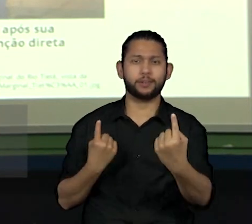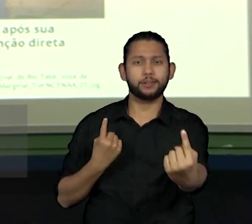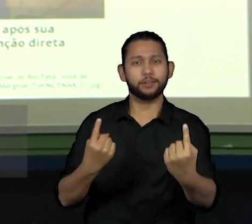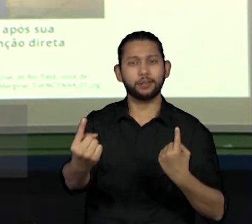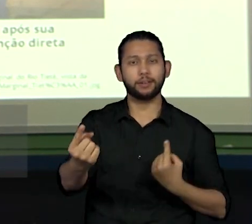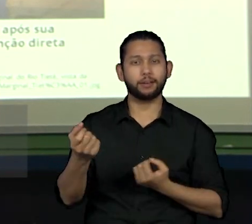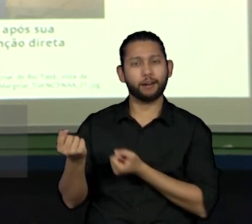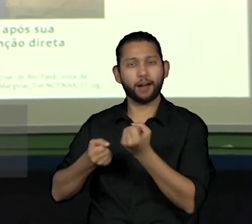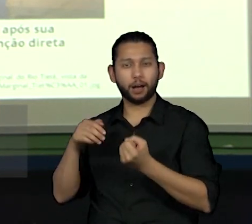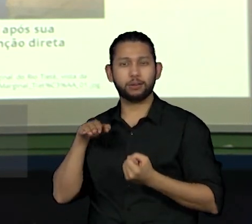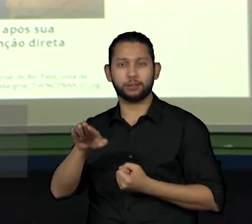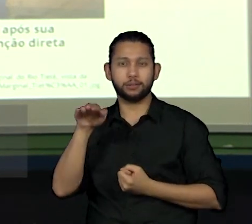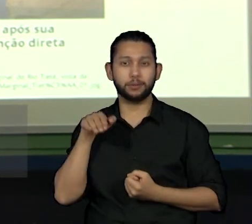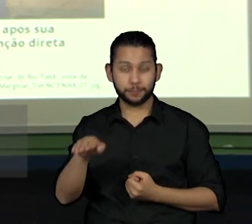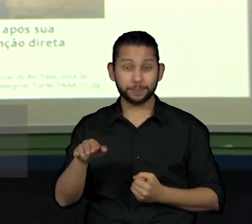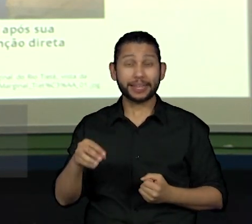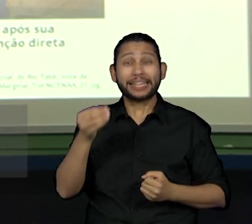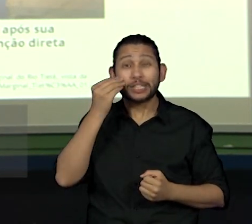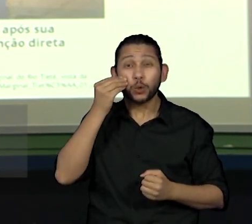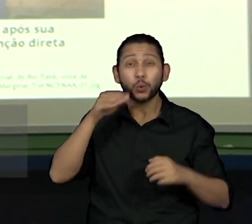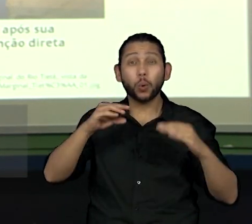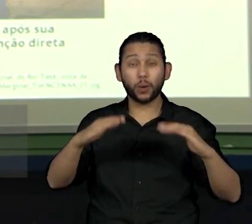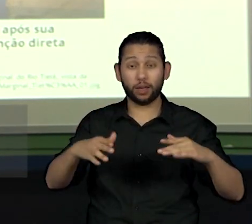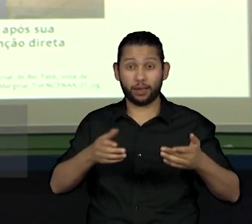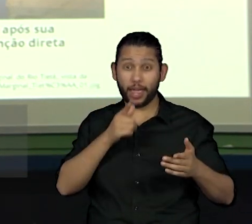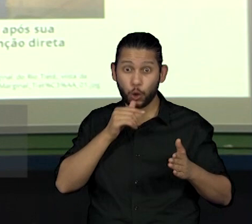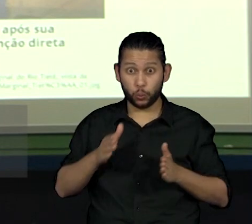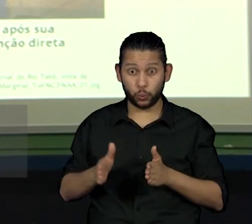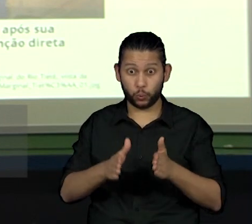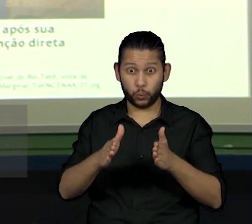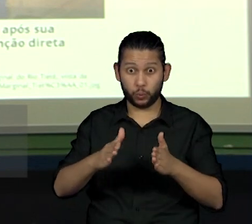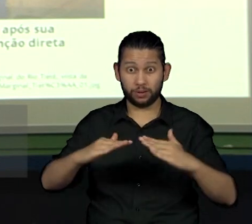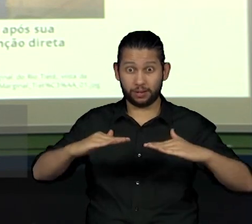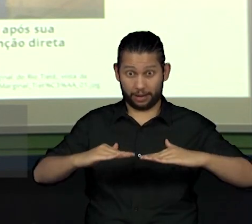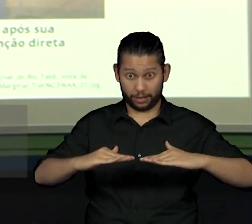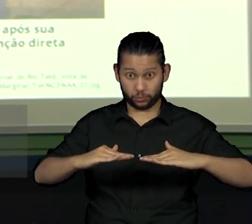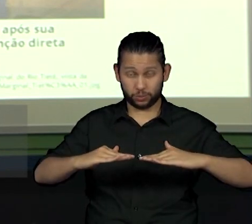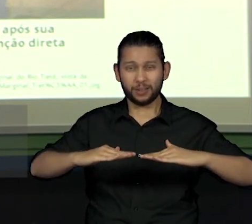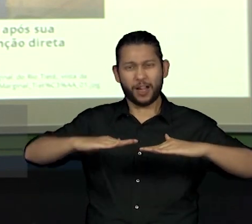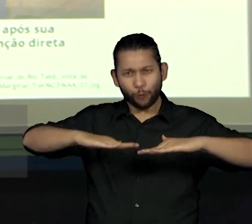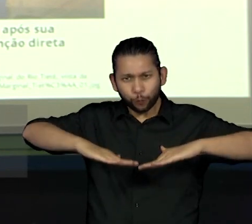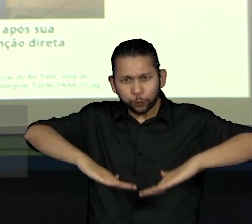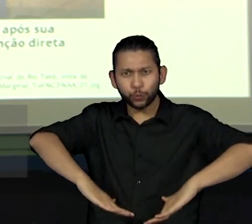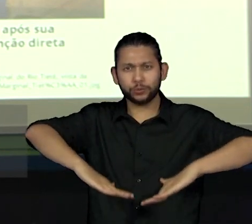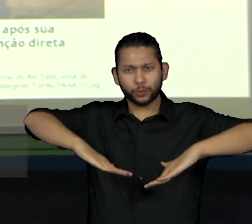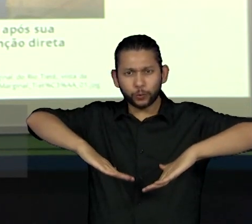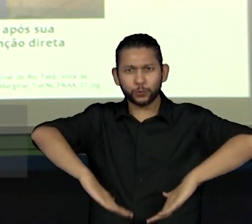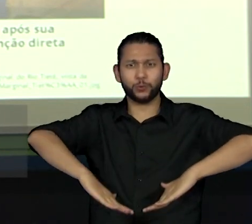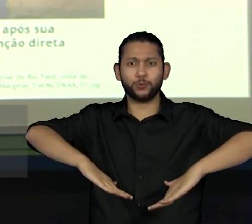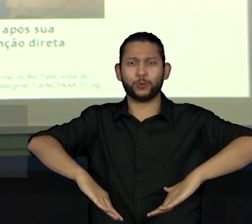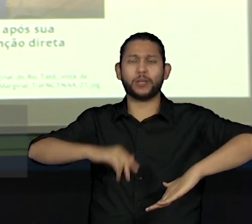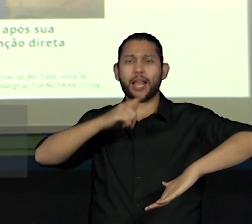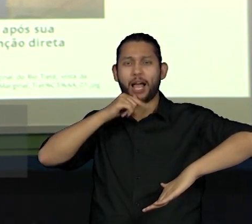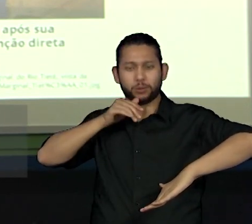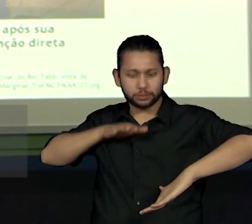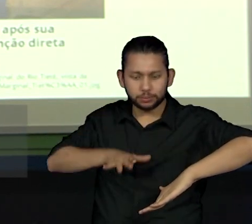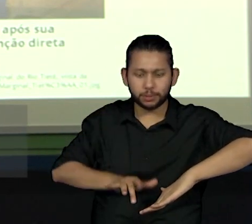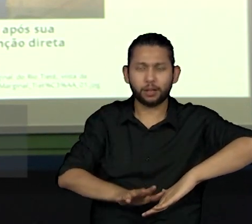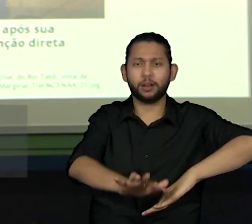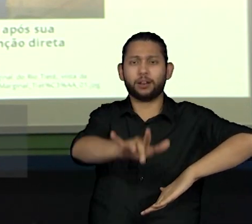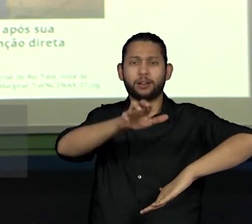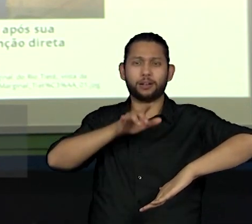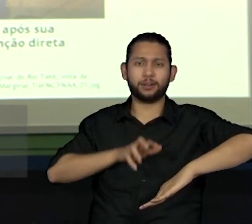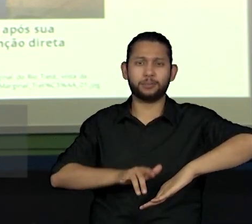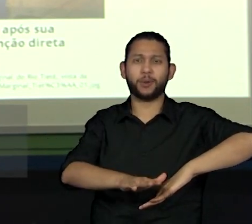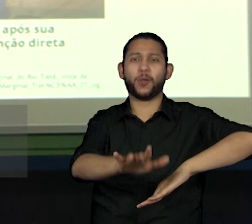carros e afundar o canal do rio. Então, ele era mais raso, eles afundaram o rio para conseguir escoar mais